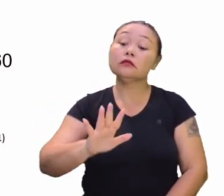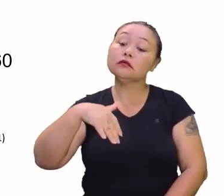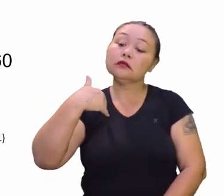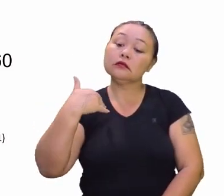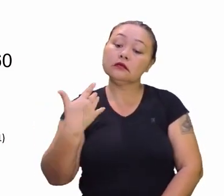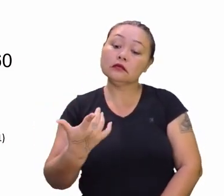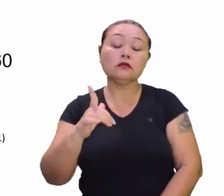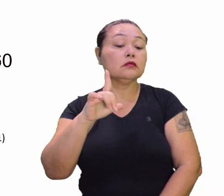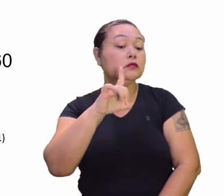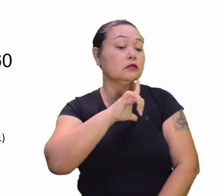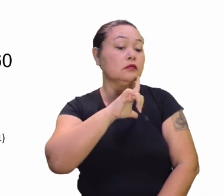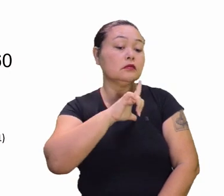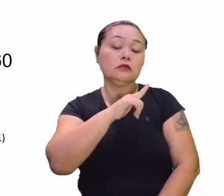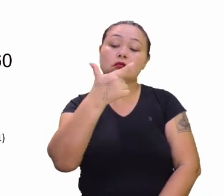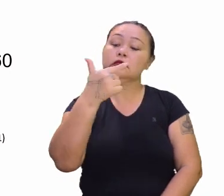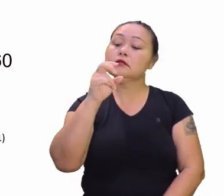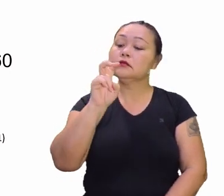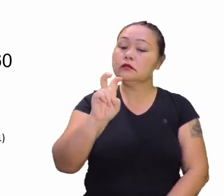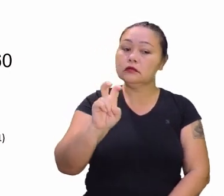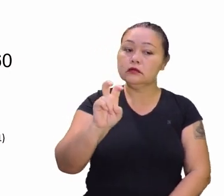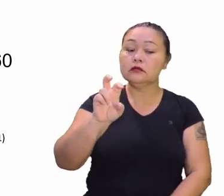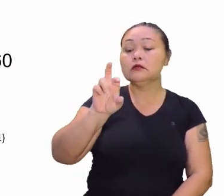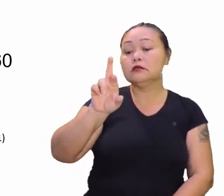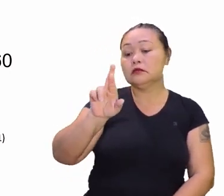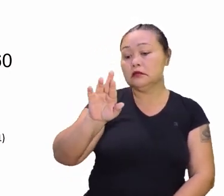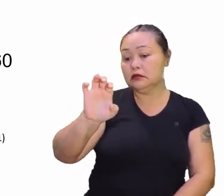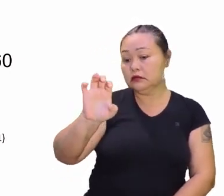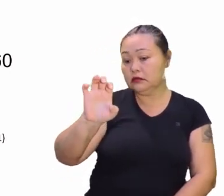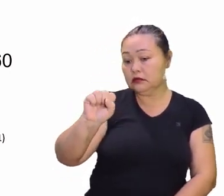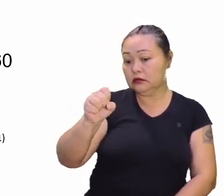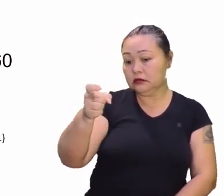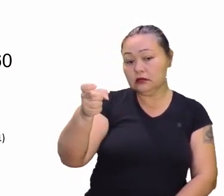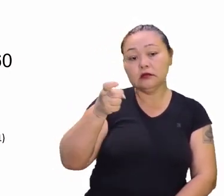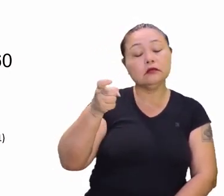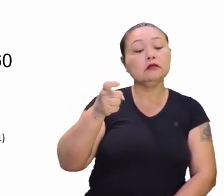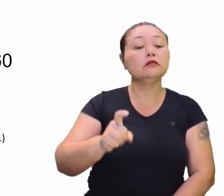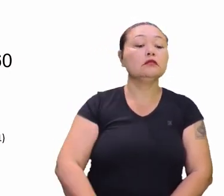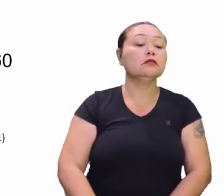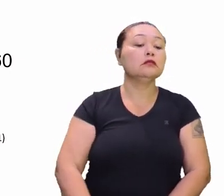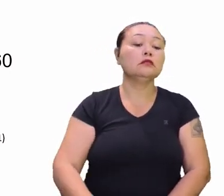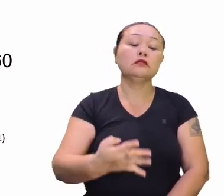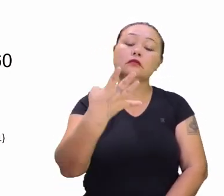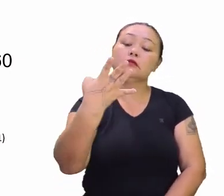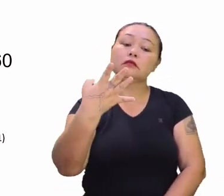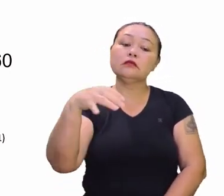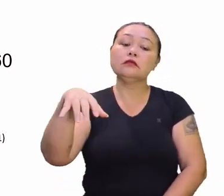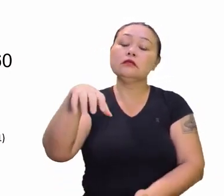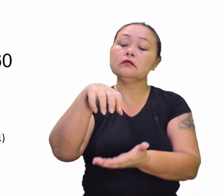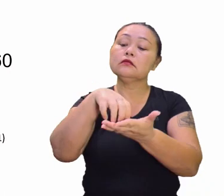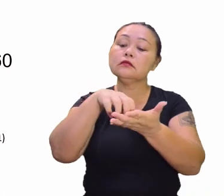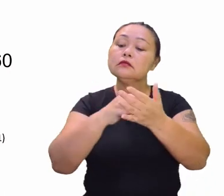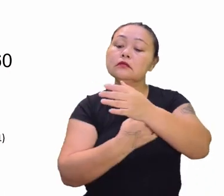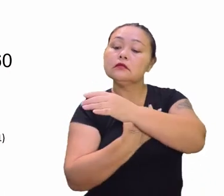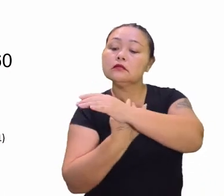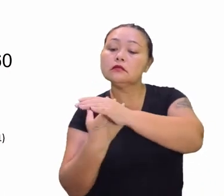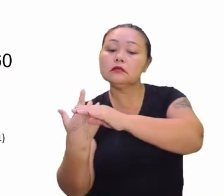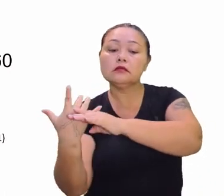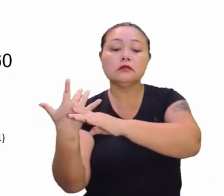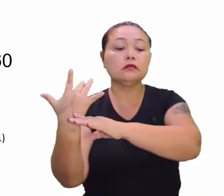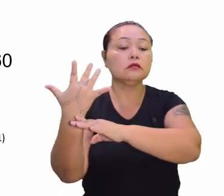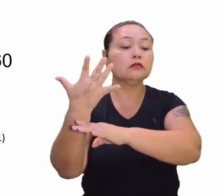das quais nós temos 25 RESECs, 4 estações